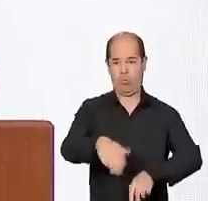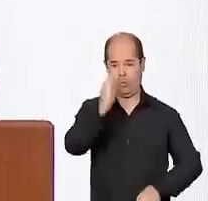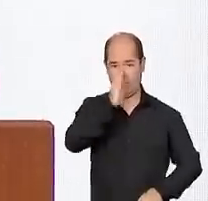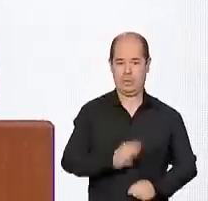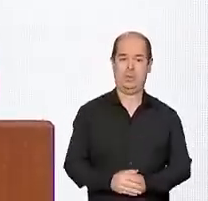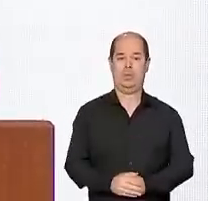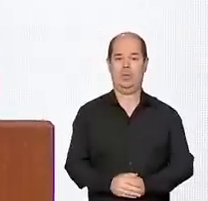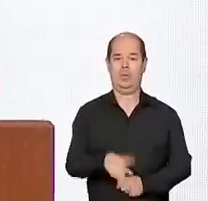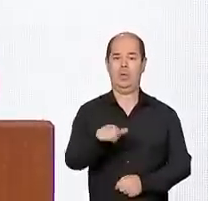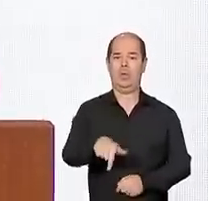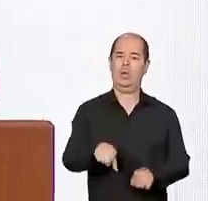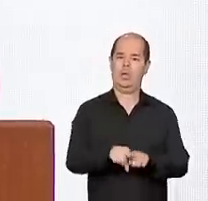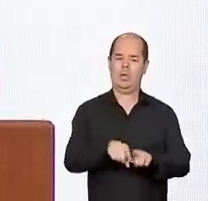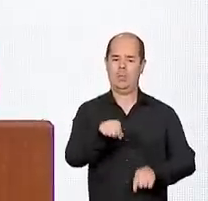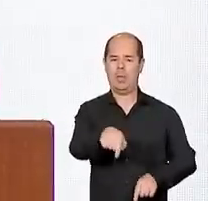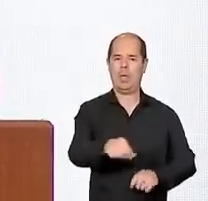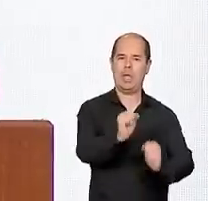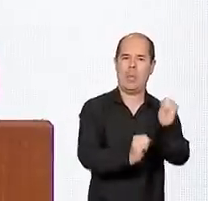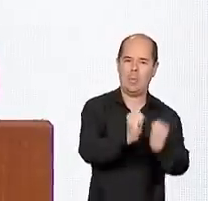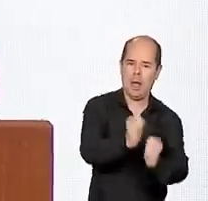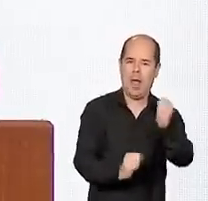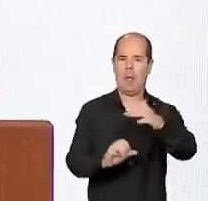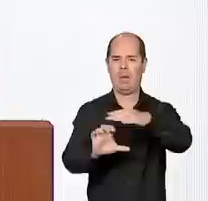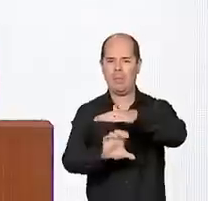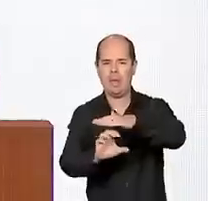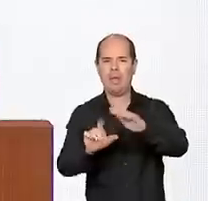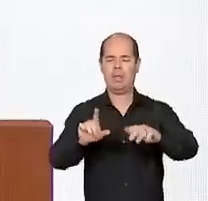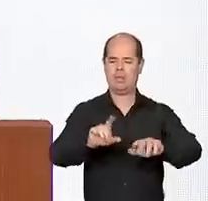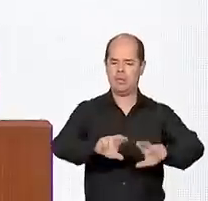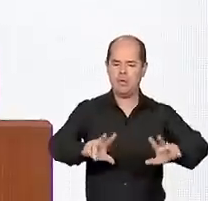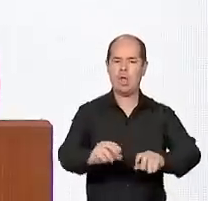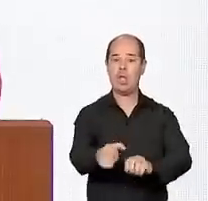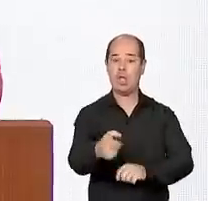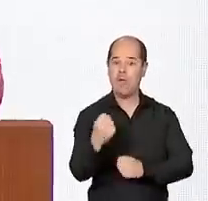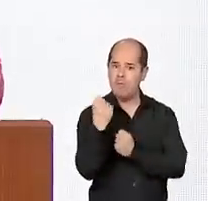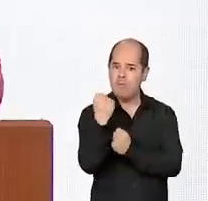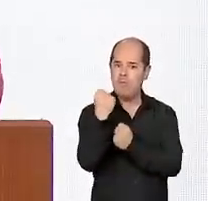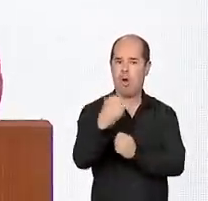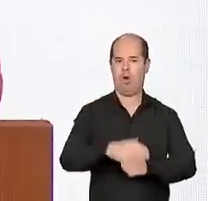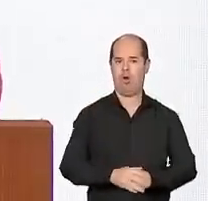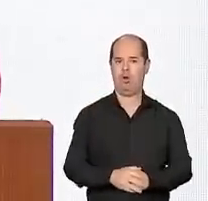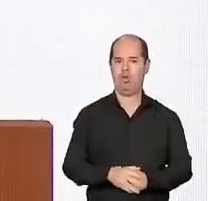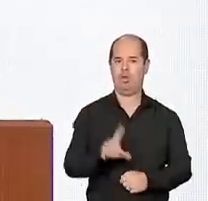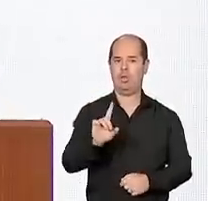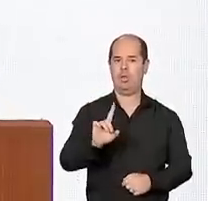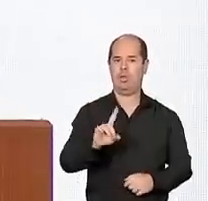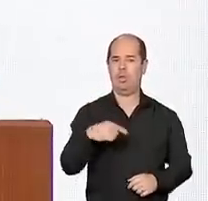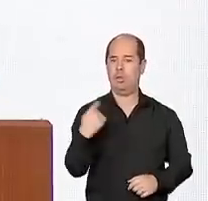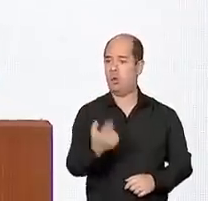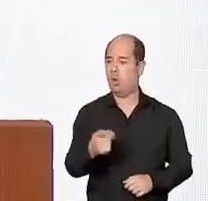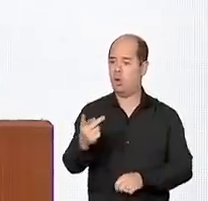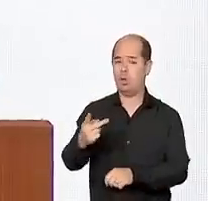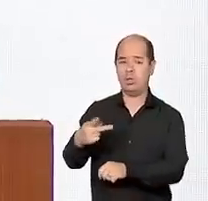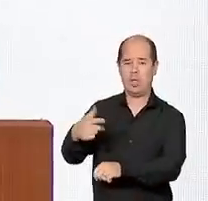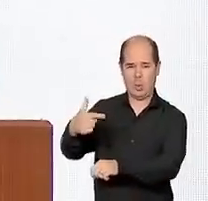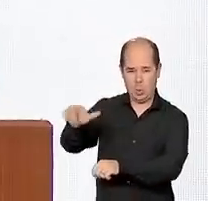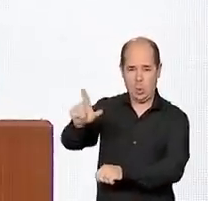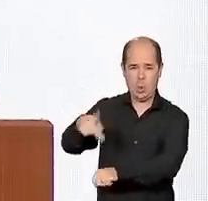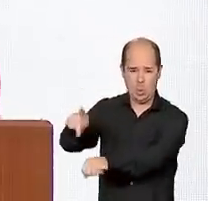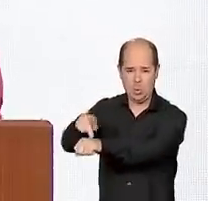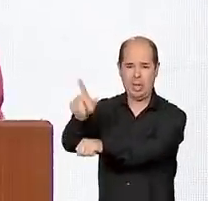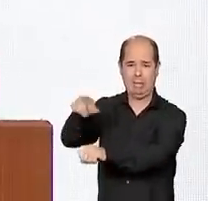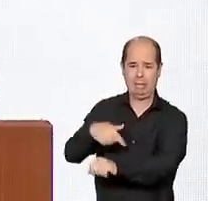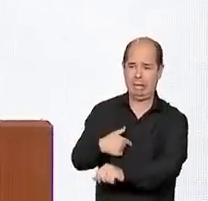bens e serviços, e a pandemia deixou muito claro essa nossa dependência, desde bens de alta tecnologia